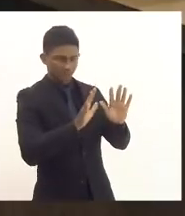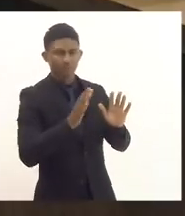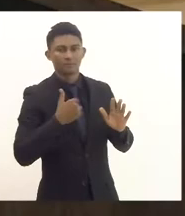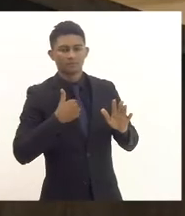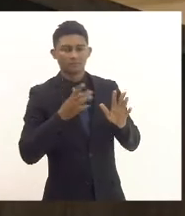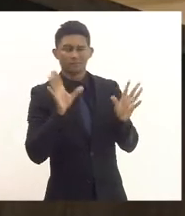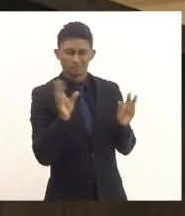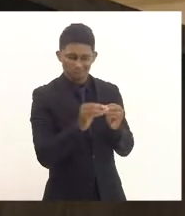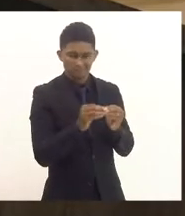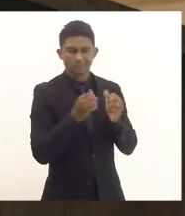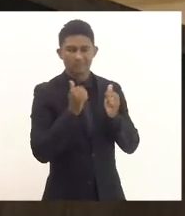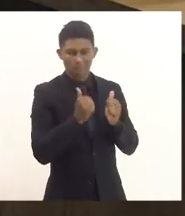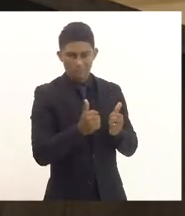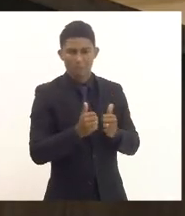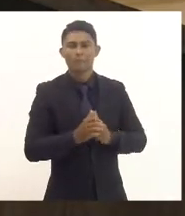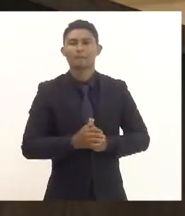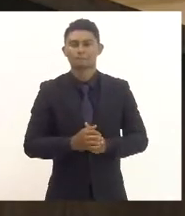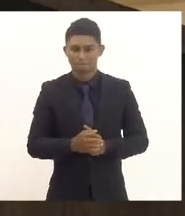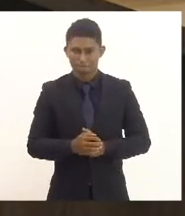terminar